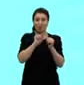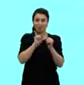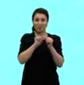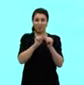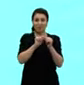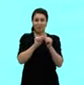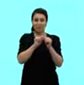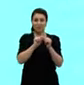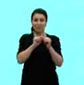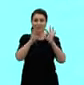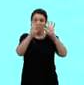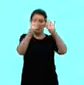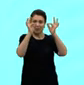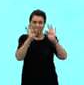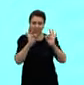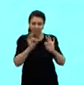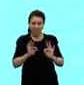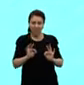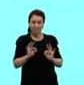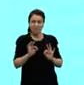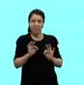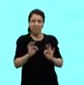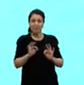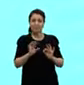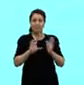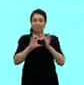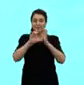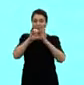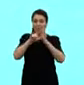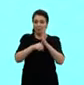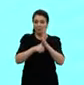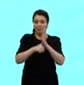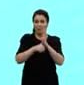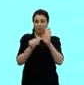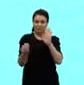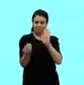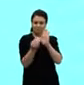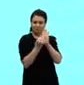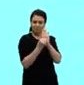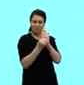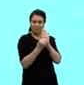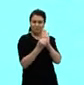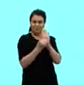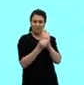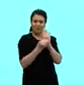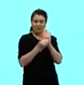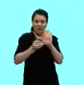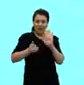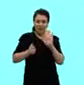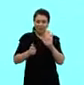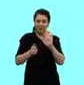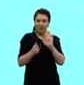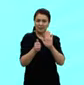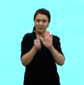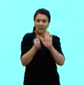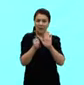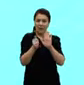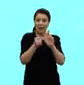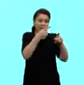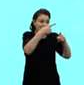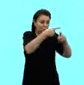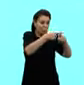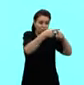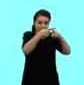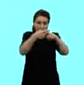Esses esquemas aí. Então, ó, depois de colocado na bactéria, a bactéria ela vai se